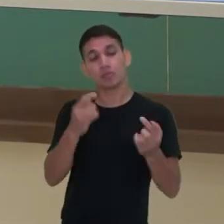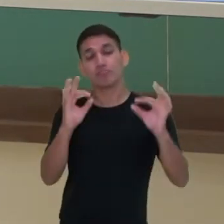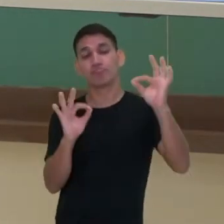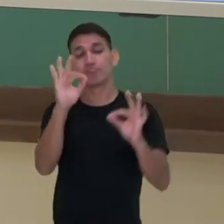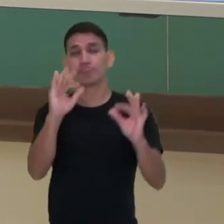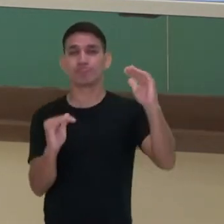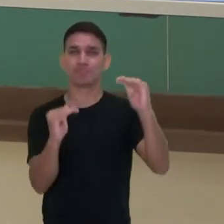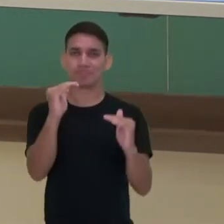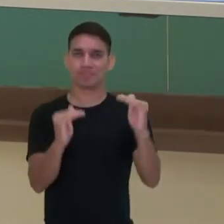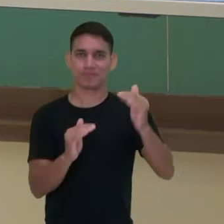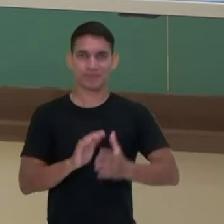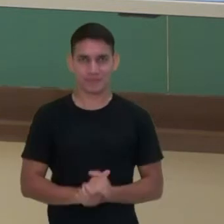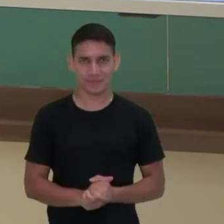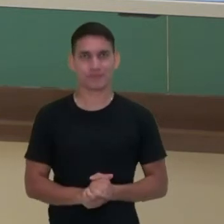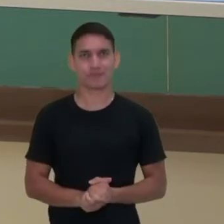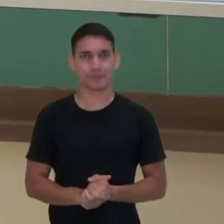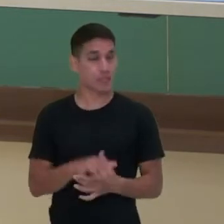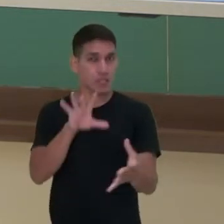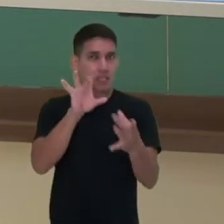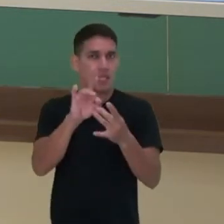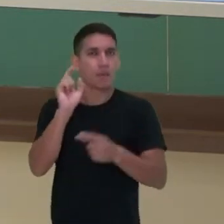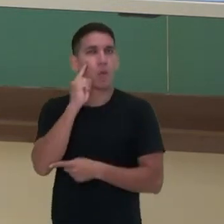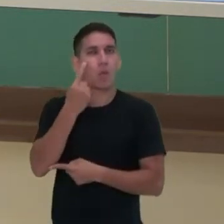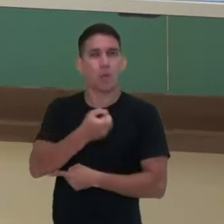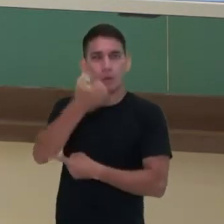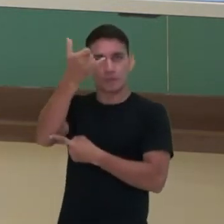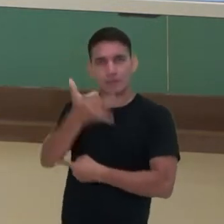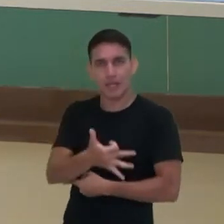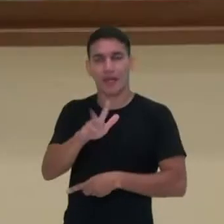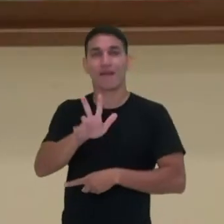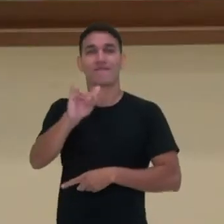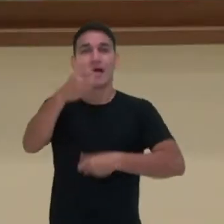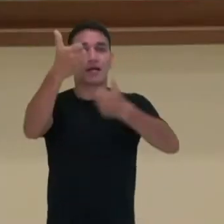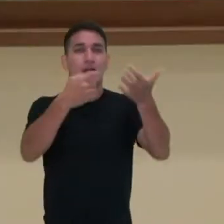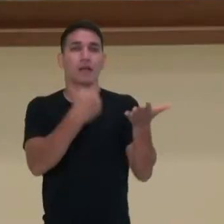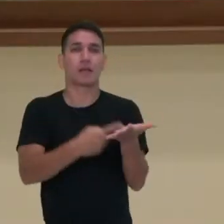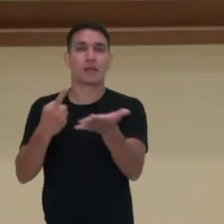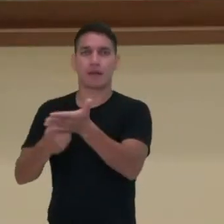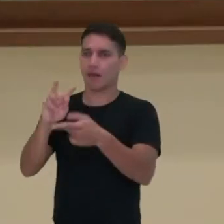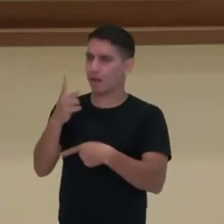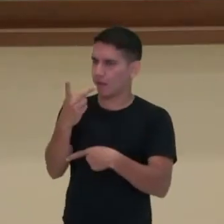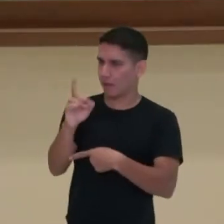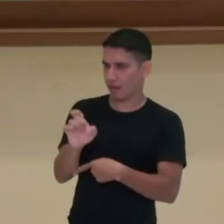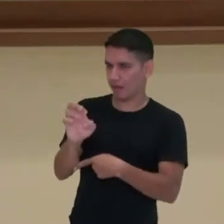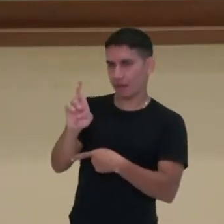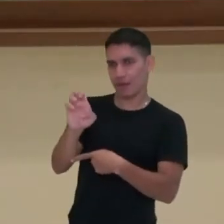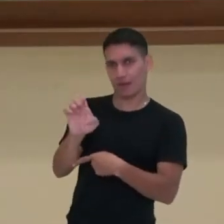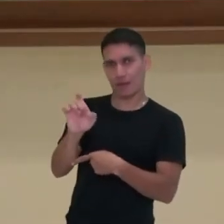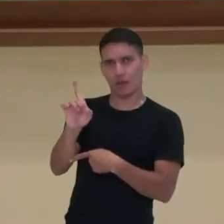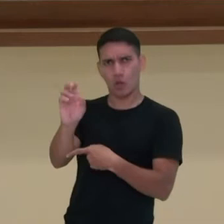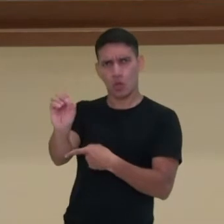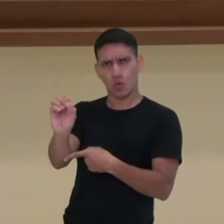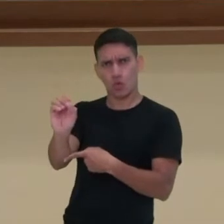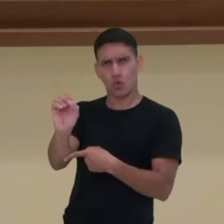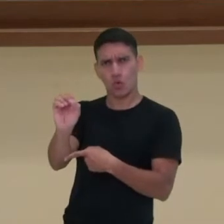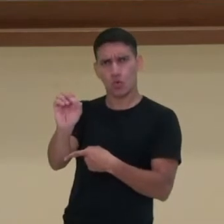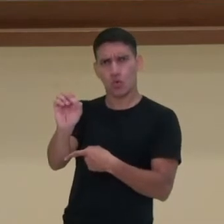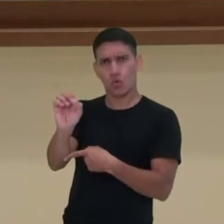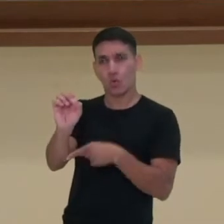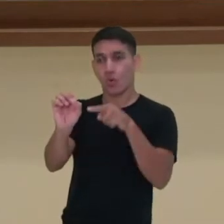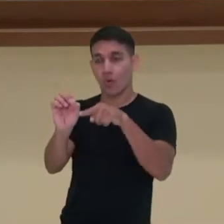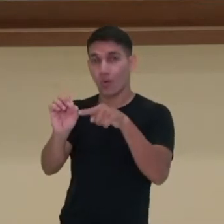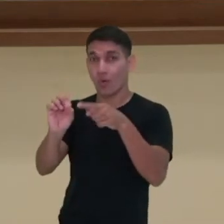probabilidade, tá? Especificamente, gente, o que a gente vai definir como um heredograma, tá? A palavra heredo vem